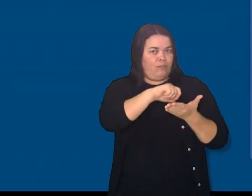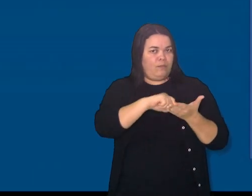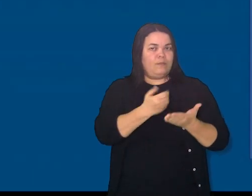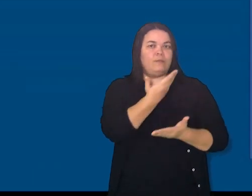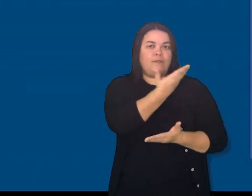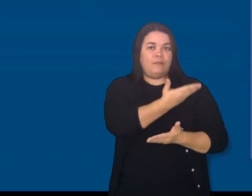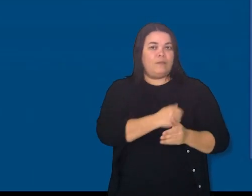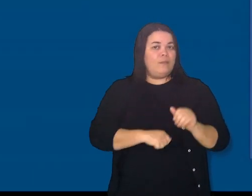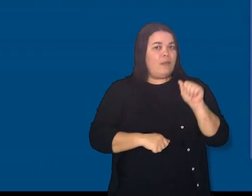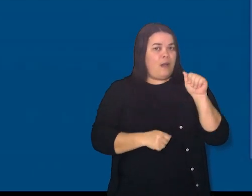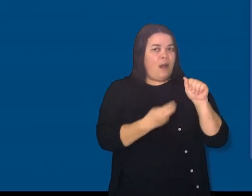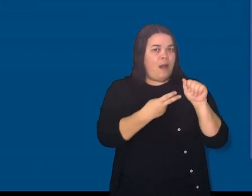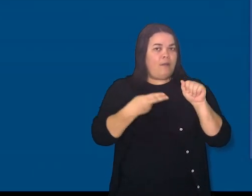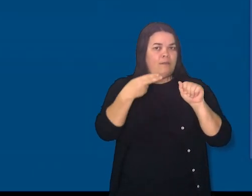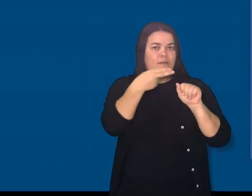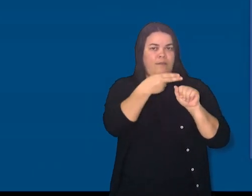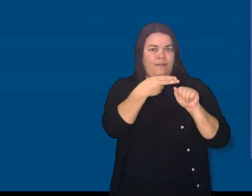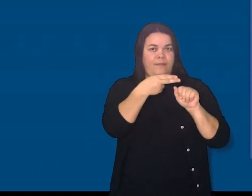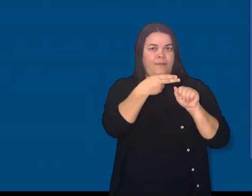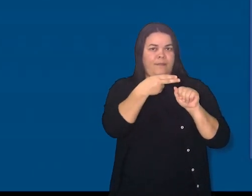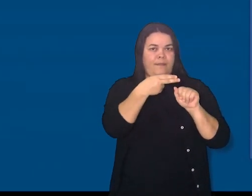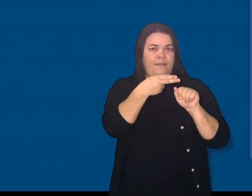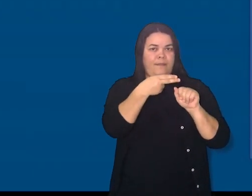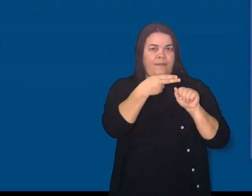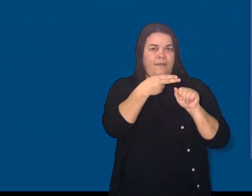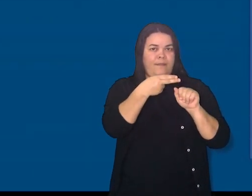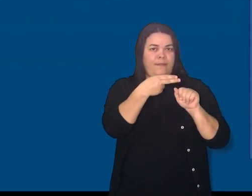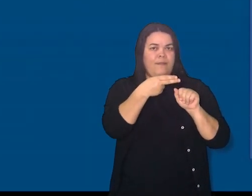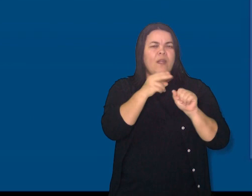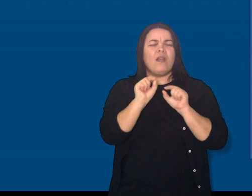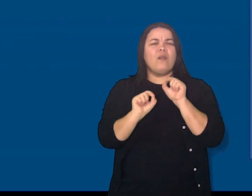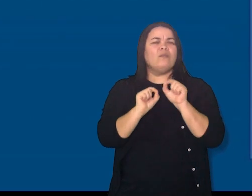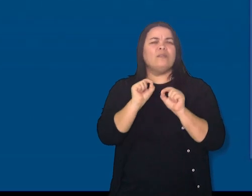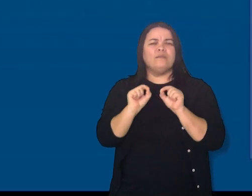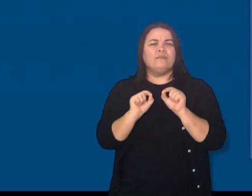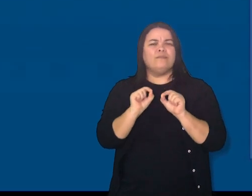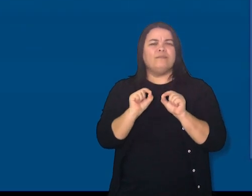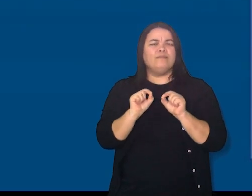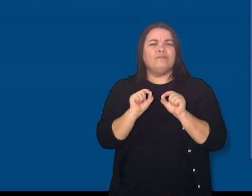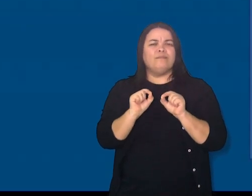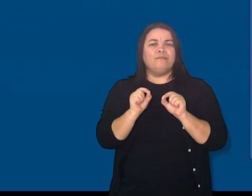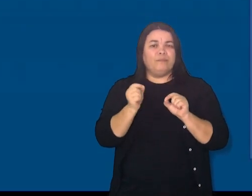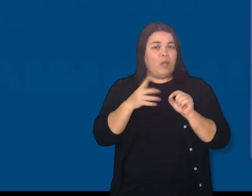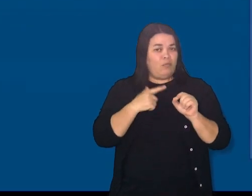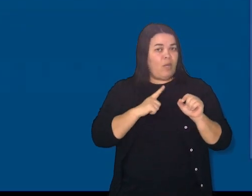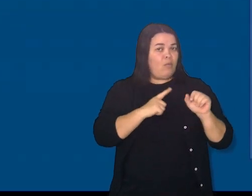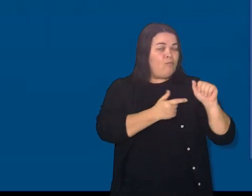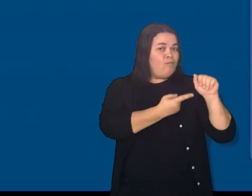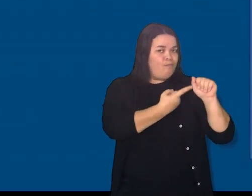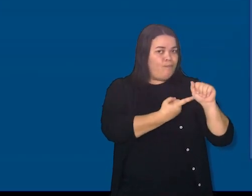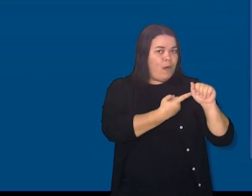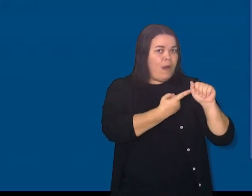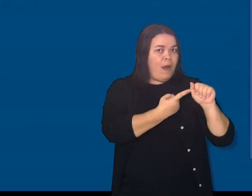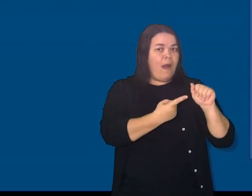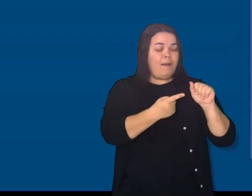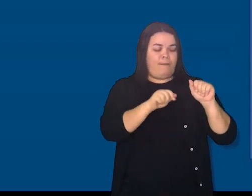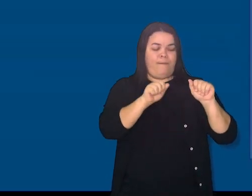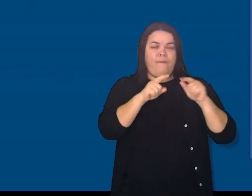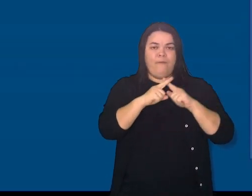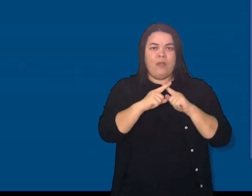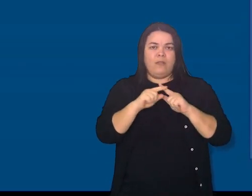expressamos dessa forma, A elevado a N. Isso implica que eu tenho